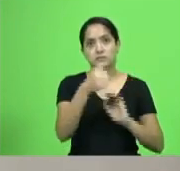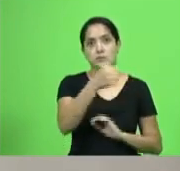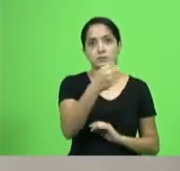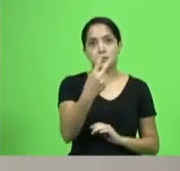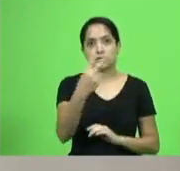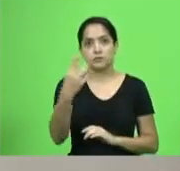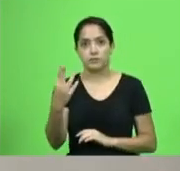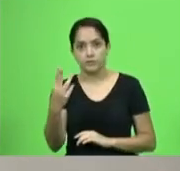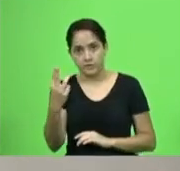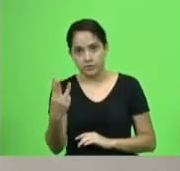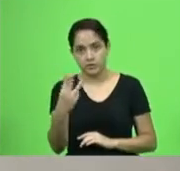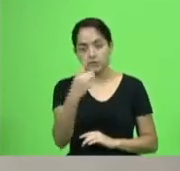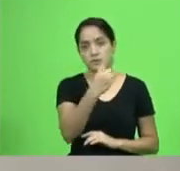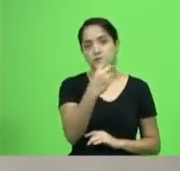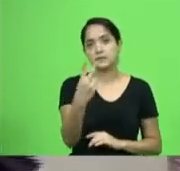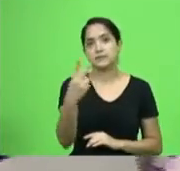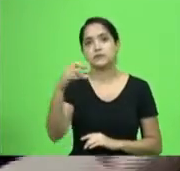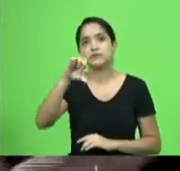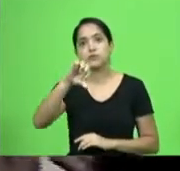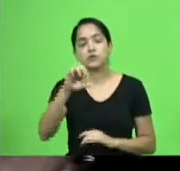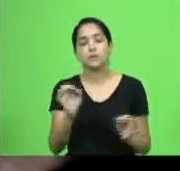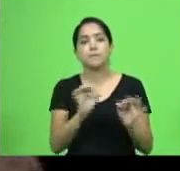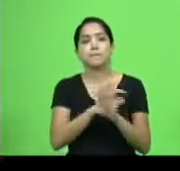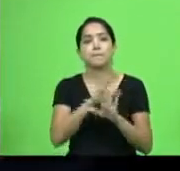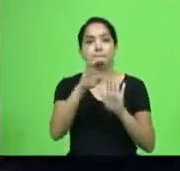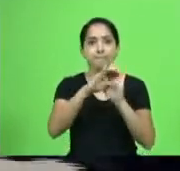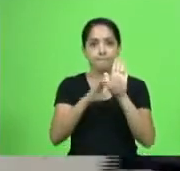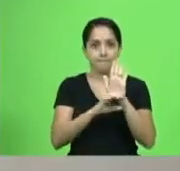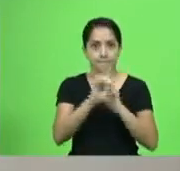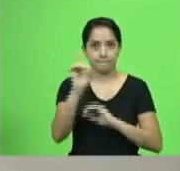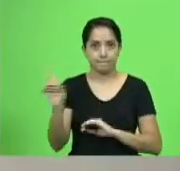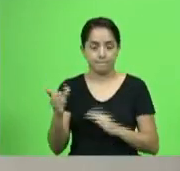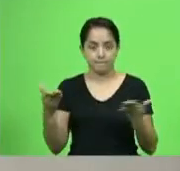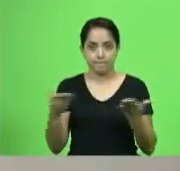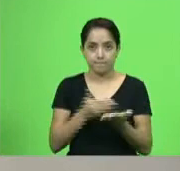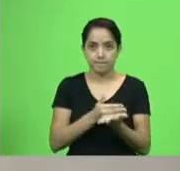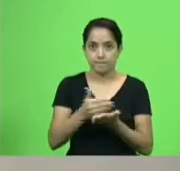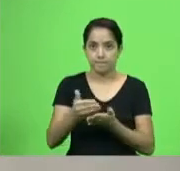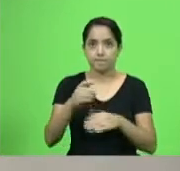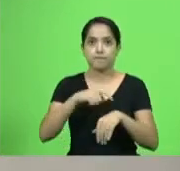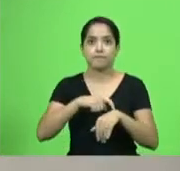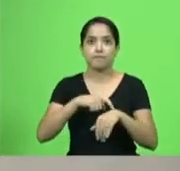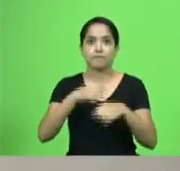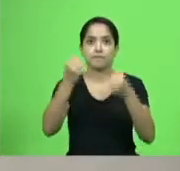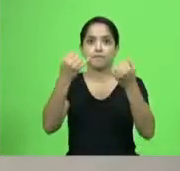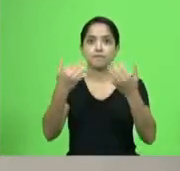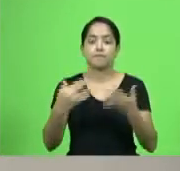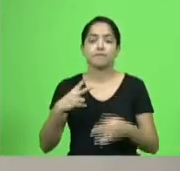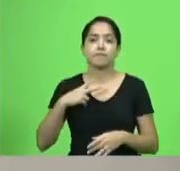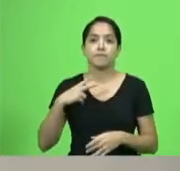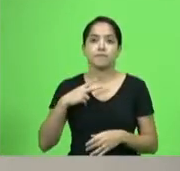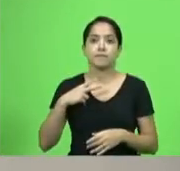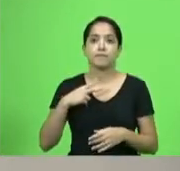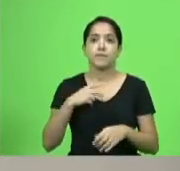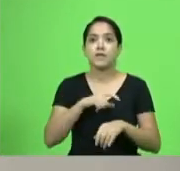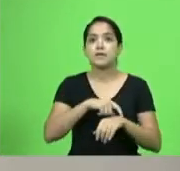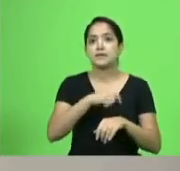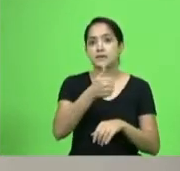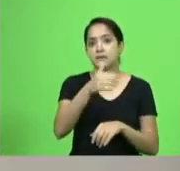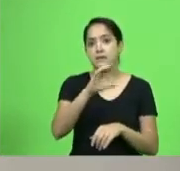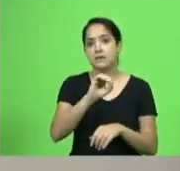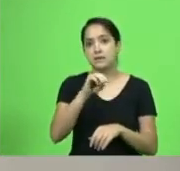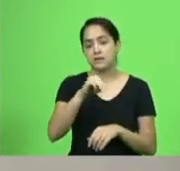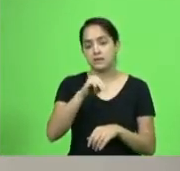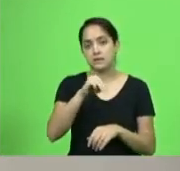a 129. Fim da ordem do dia. Passamos as explicações pessoais. Pelo tempo de até 10 minutos,